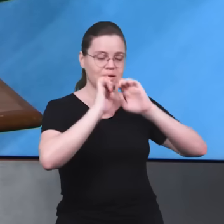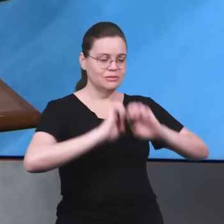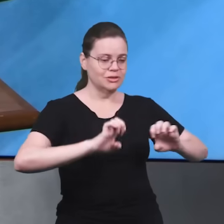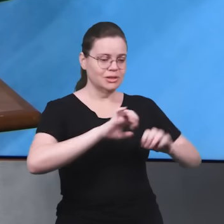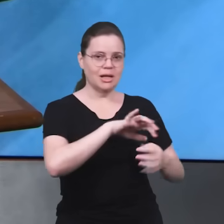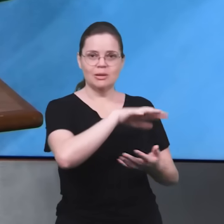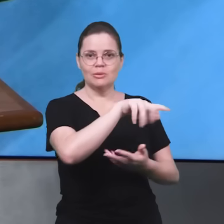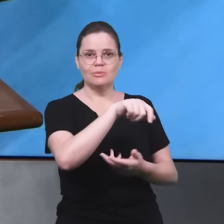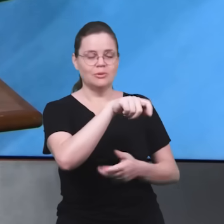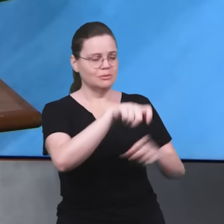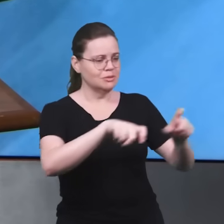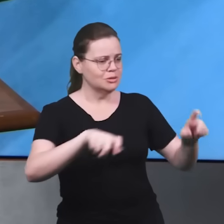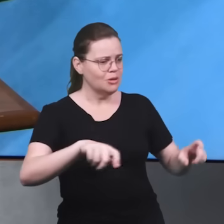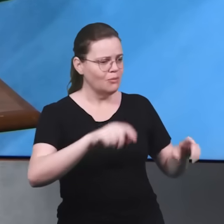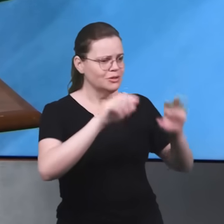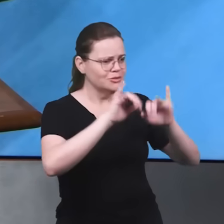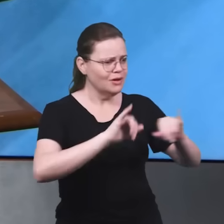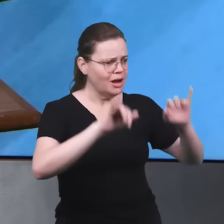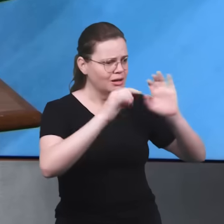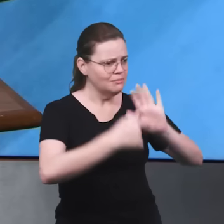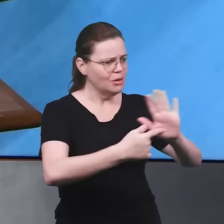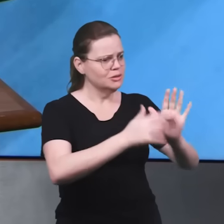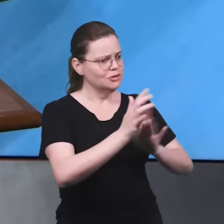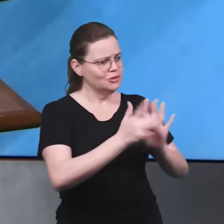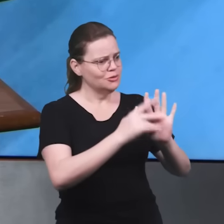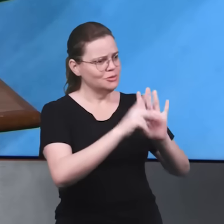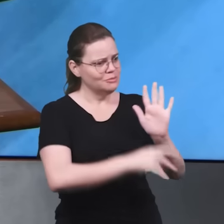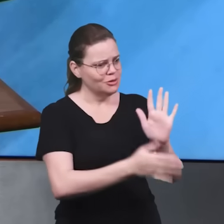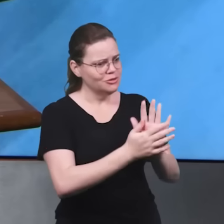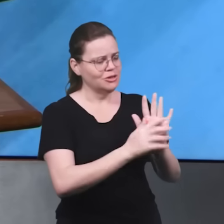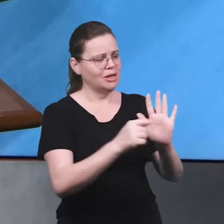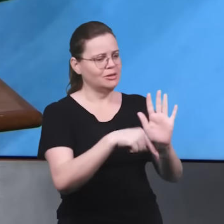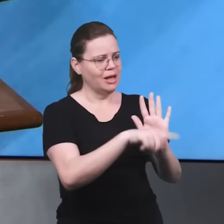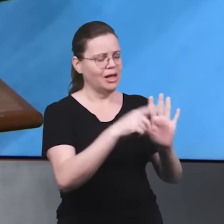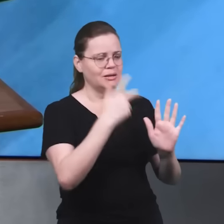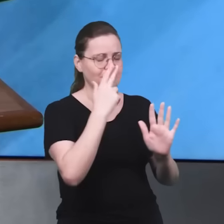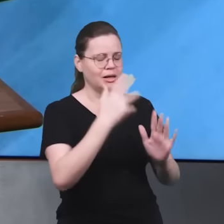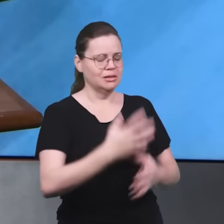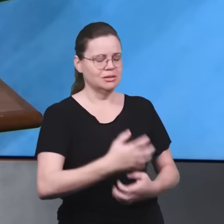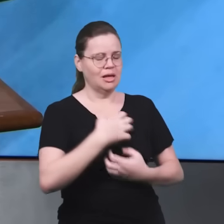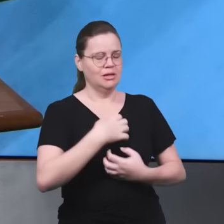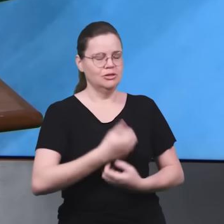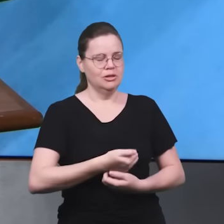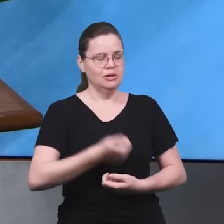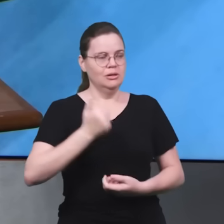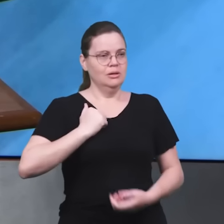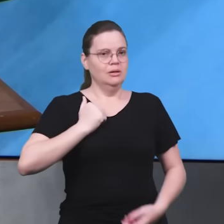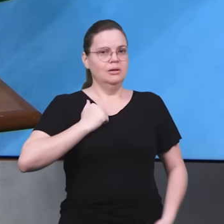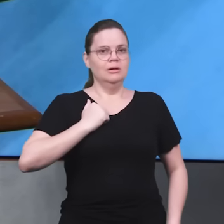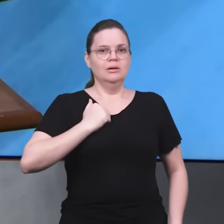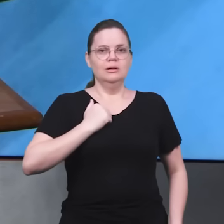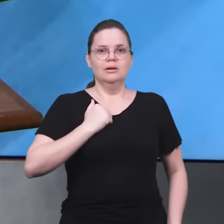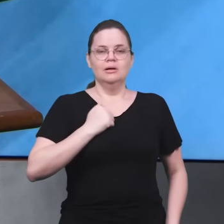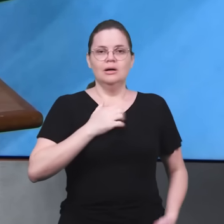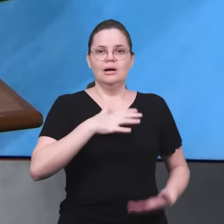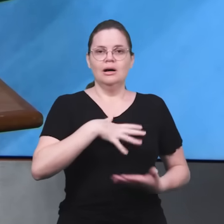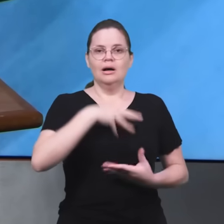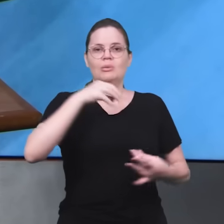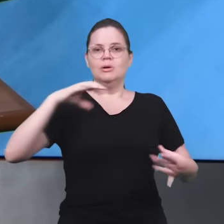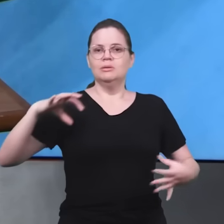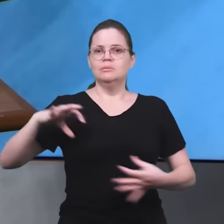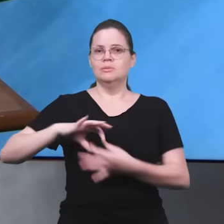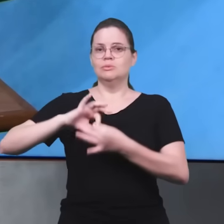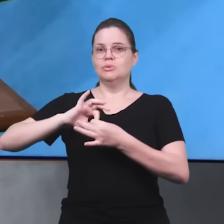vida, que recupera o homem, que traz de novo a respirar e saber, não, o espírito me voltou, a vida me voltou.